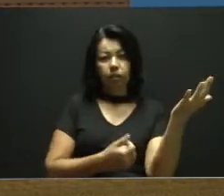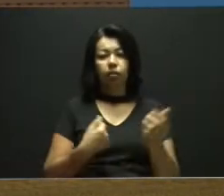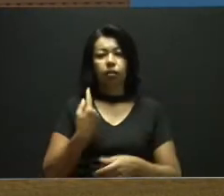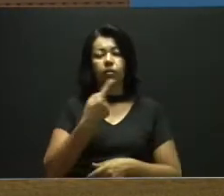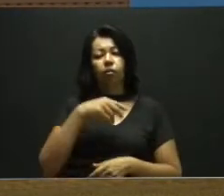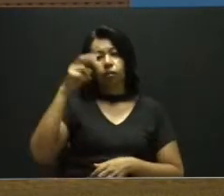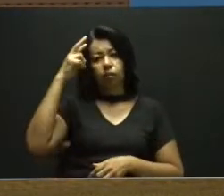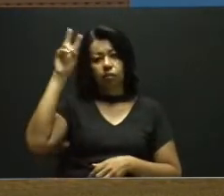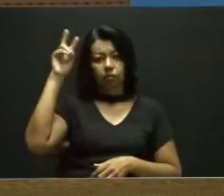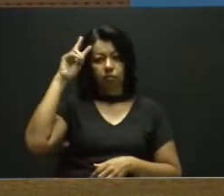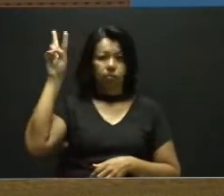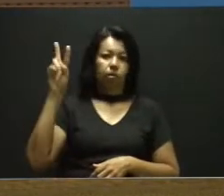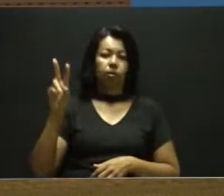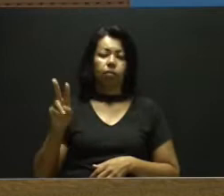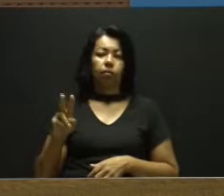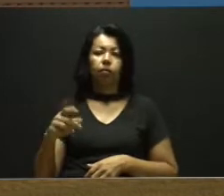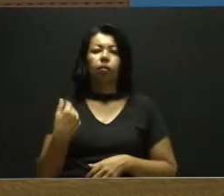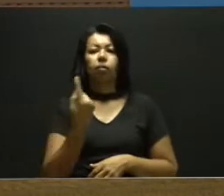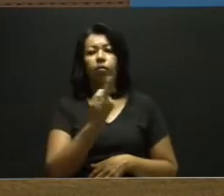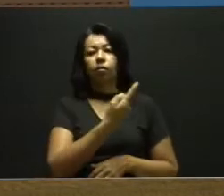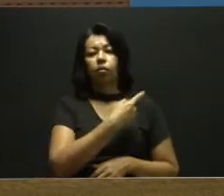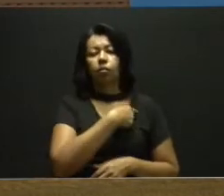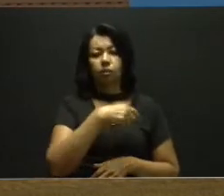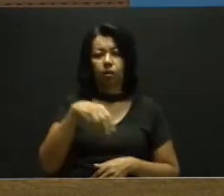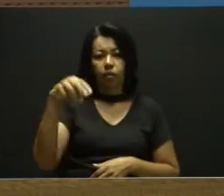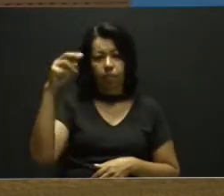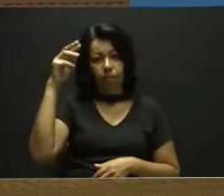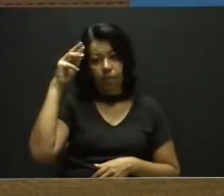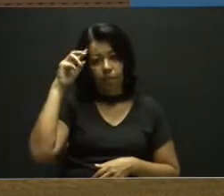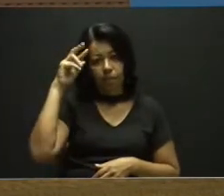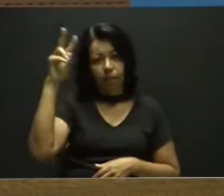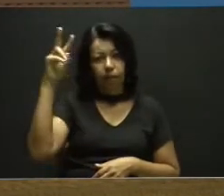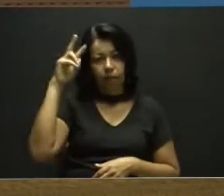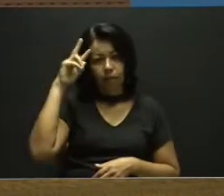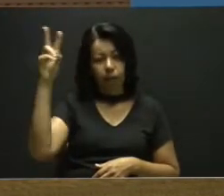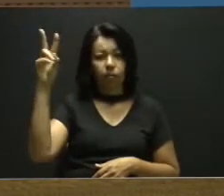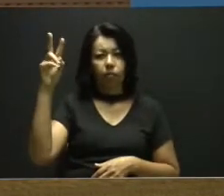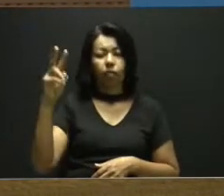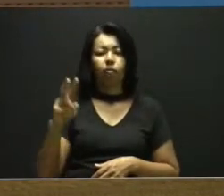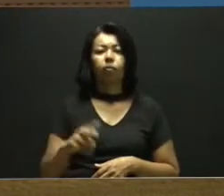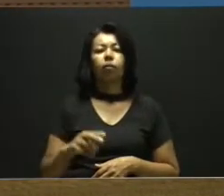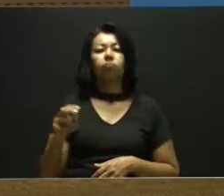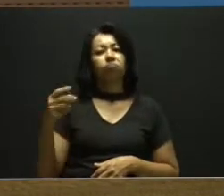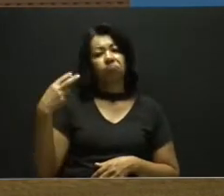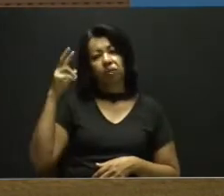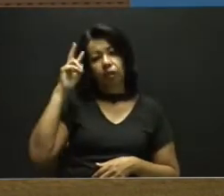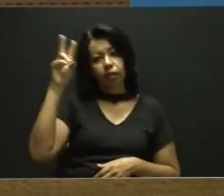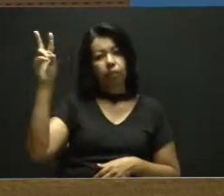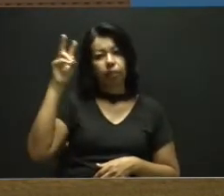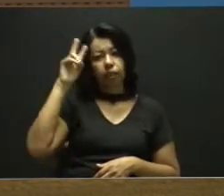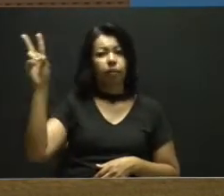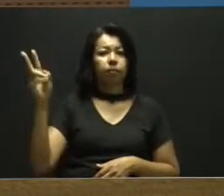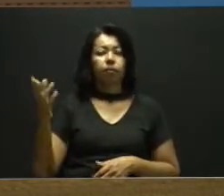história nossa memória nossas lembranças